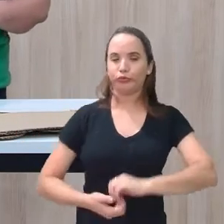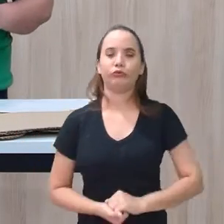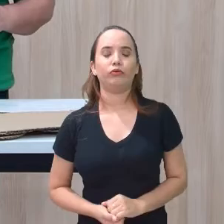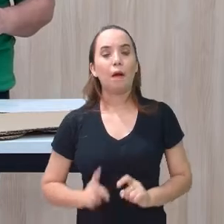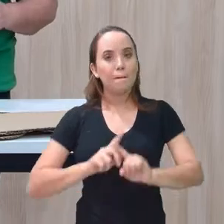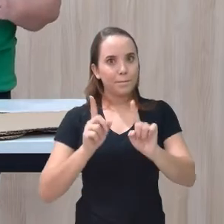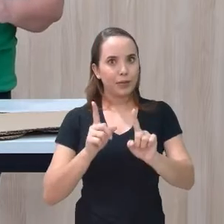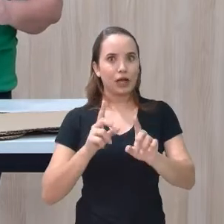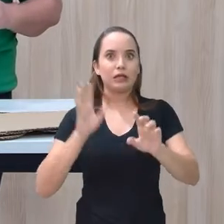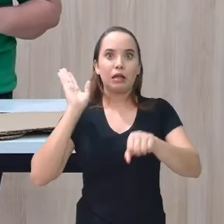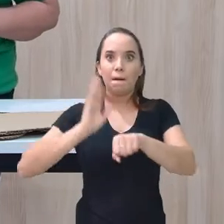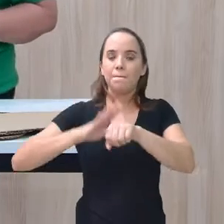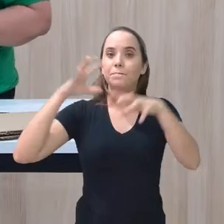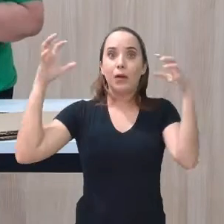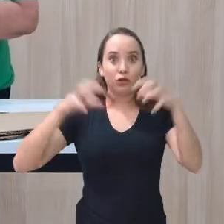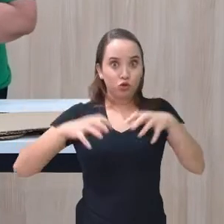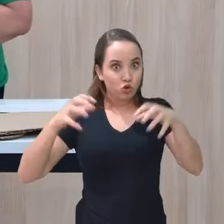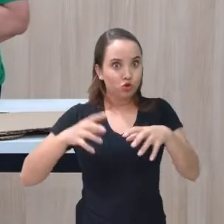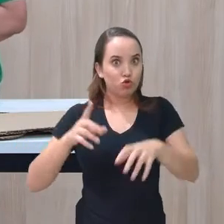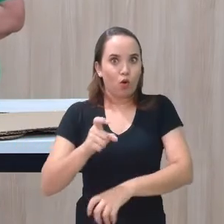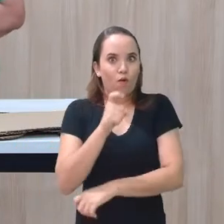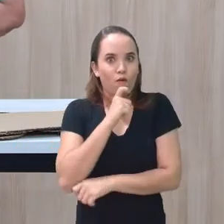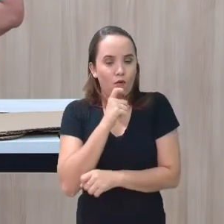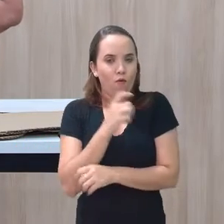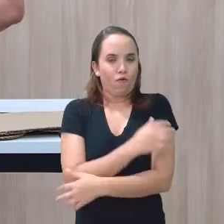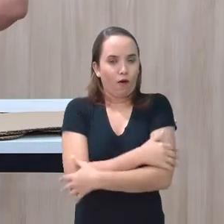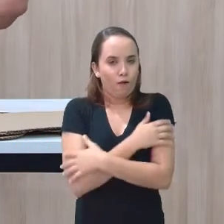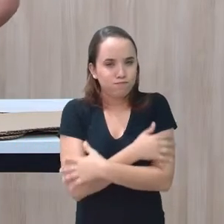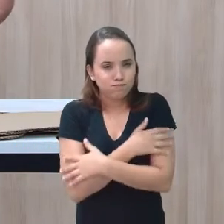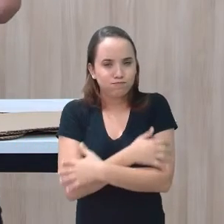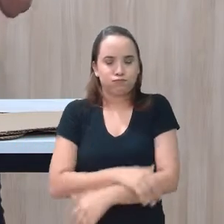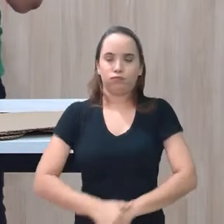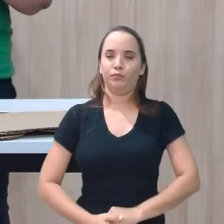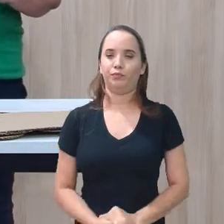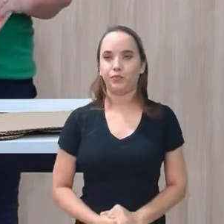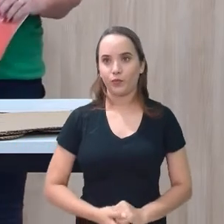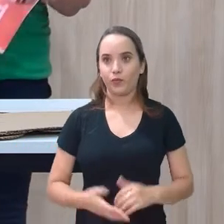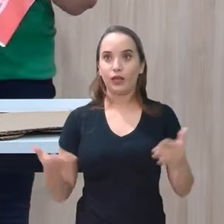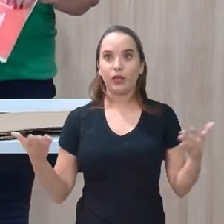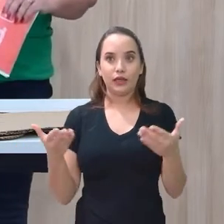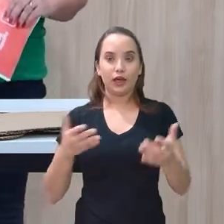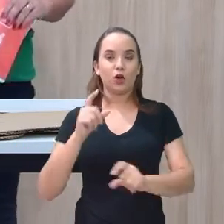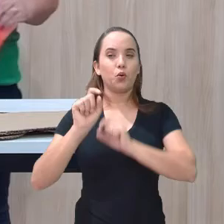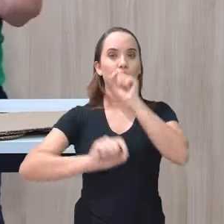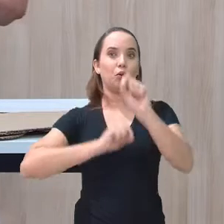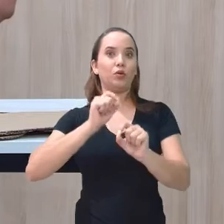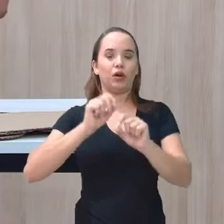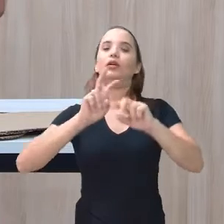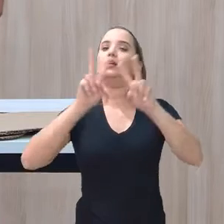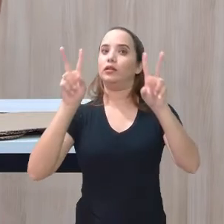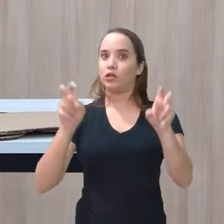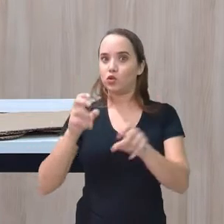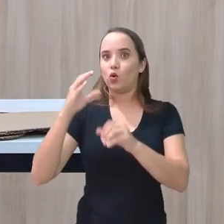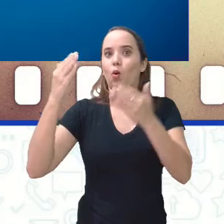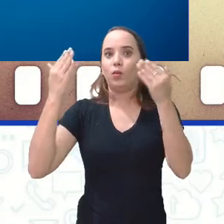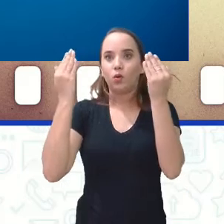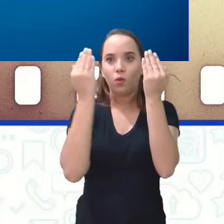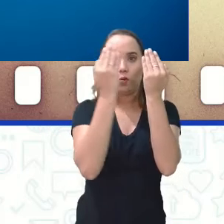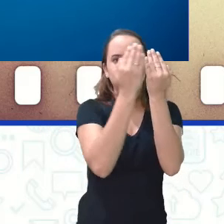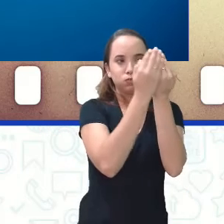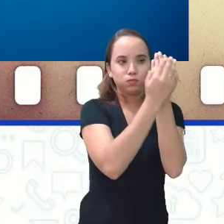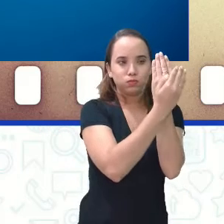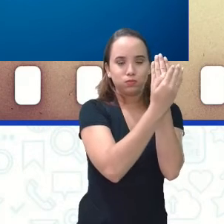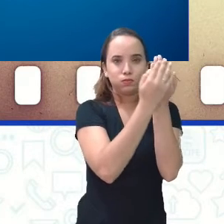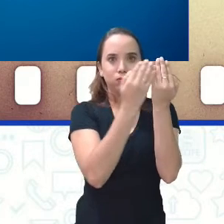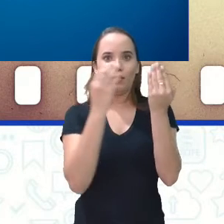chuvas no inverno, ok? O que é que nós temos ainda para conversar? Agora nós vamos conversar a respeito do eclipse,